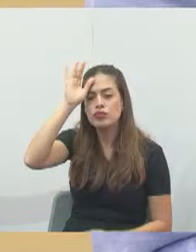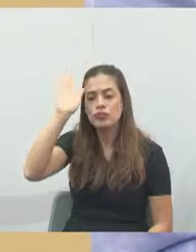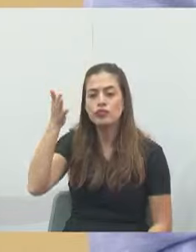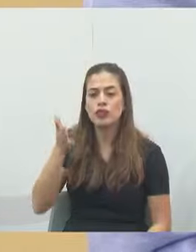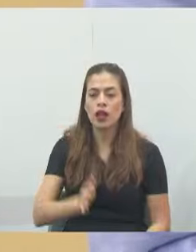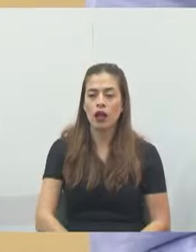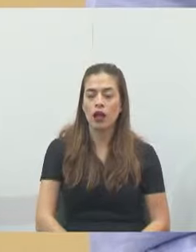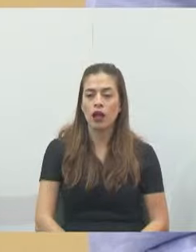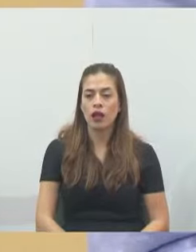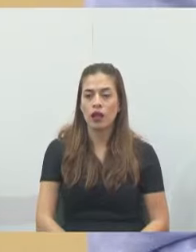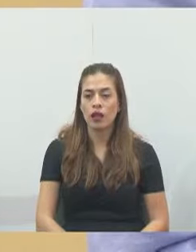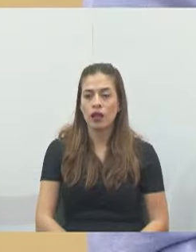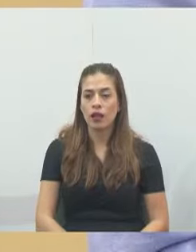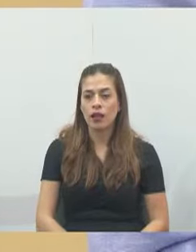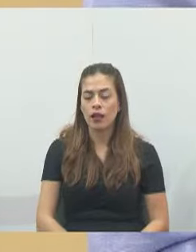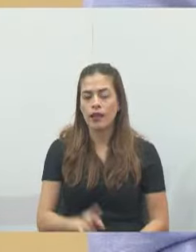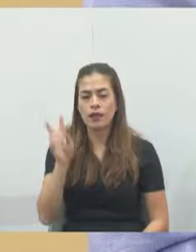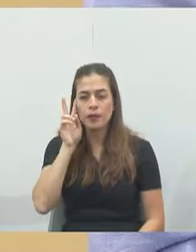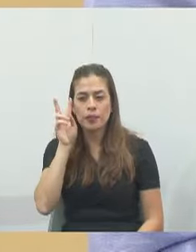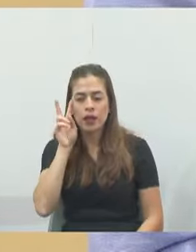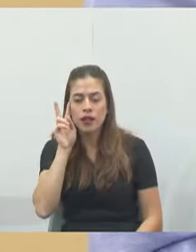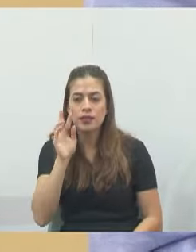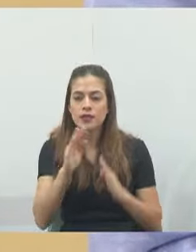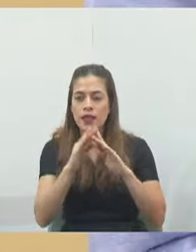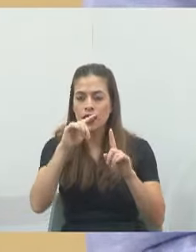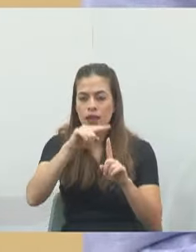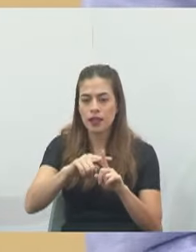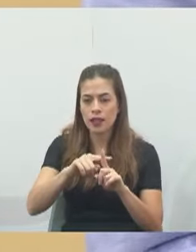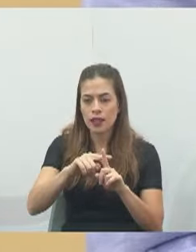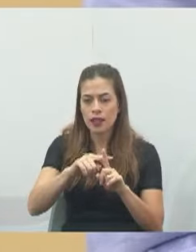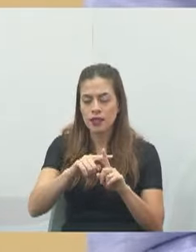As lideranças da igreja do Jardim Paraíso,